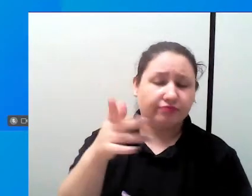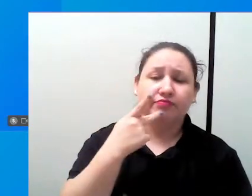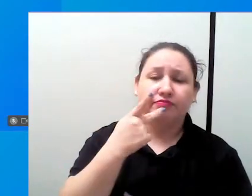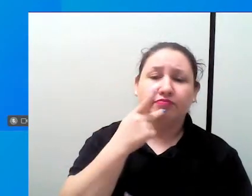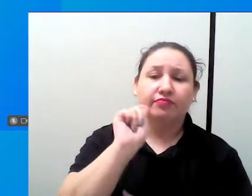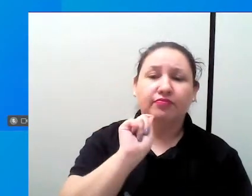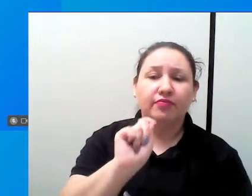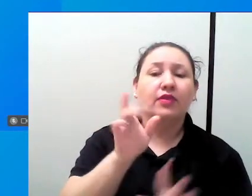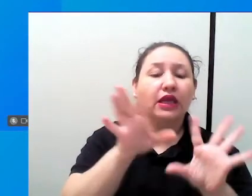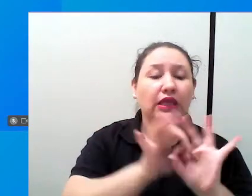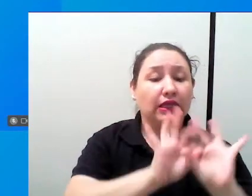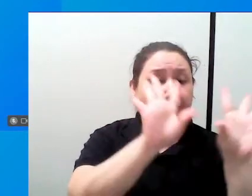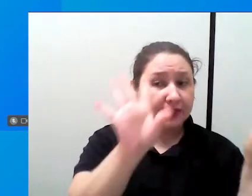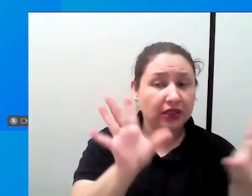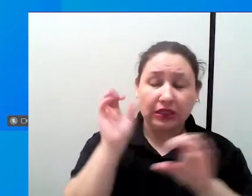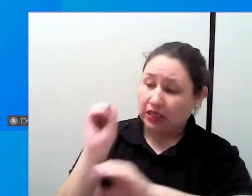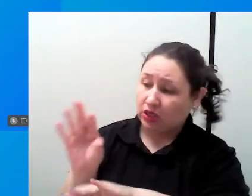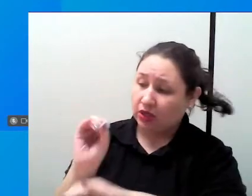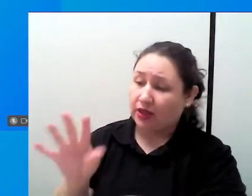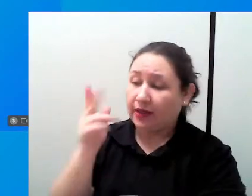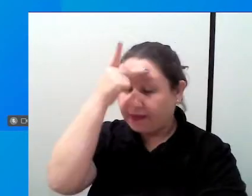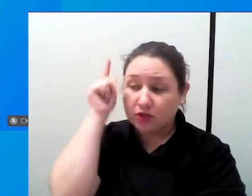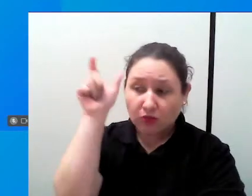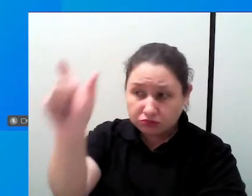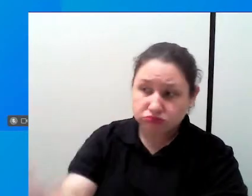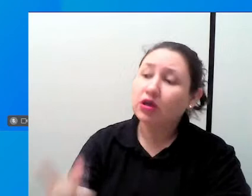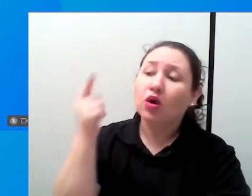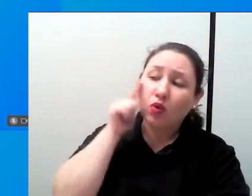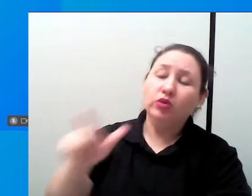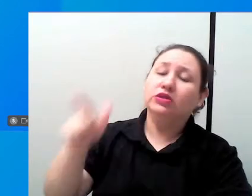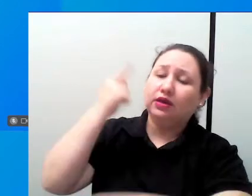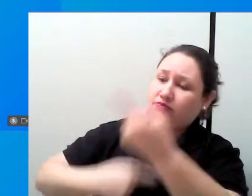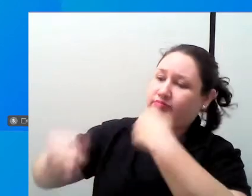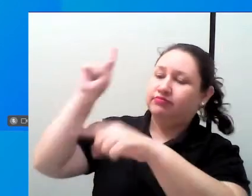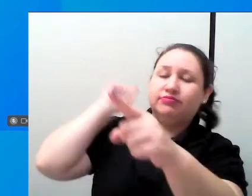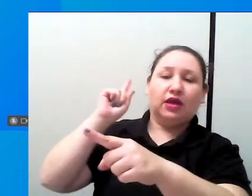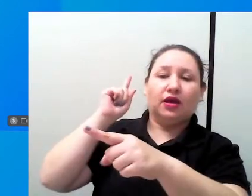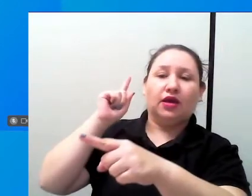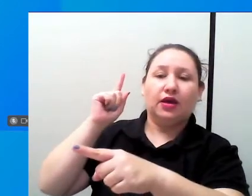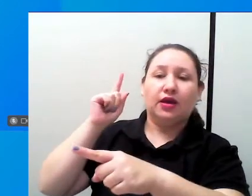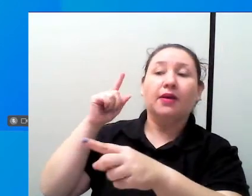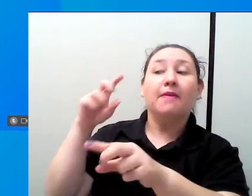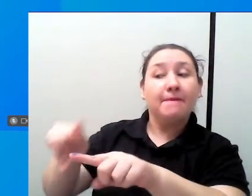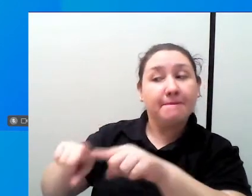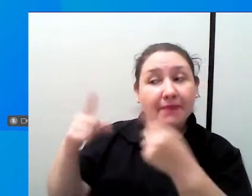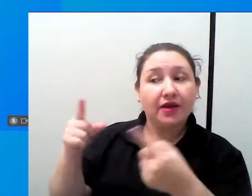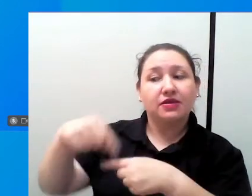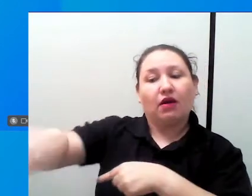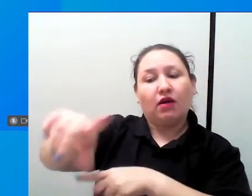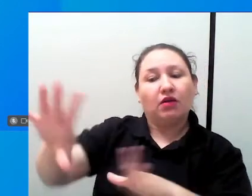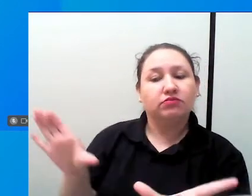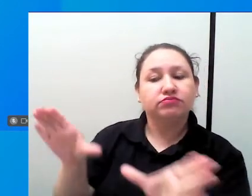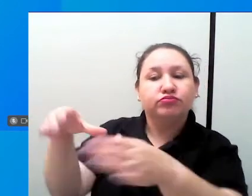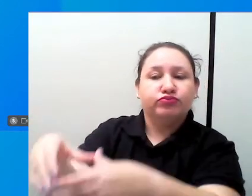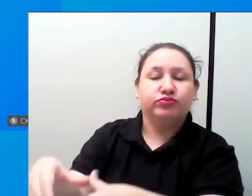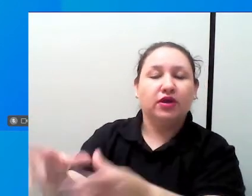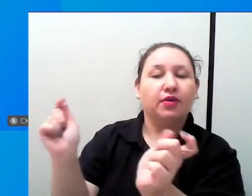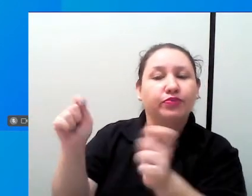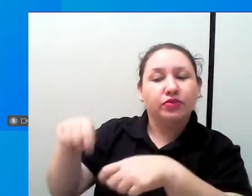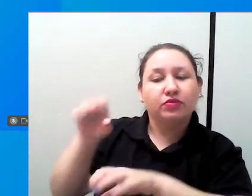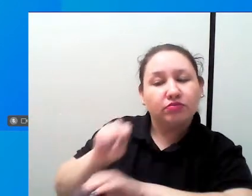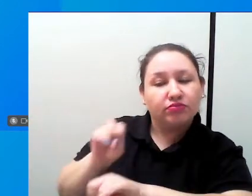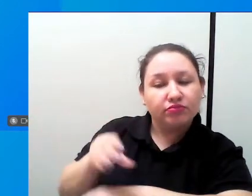através da educação é um esforço coletivo. E eu finalizo aqui essa minha breve fala,